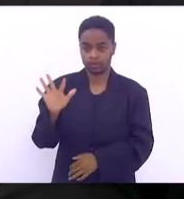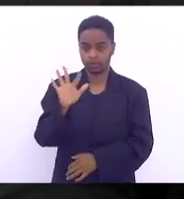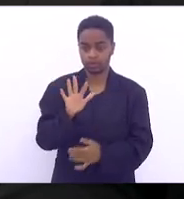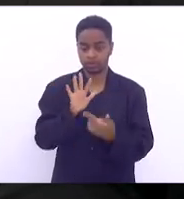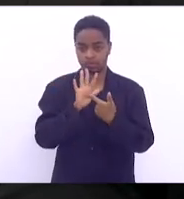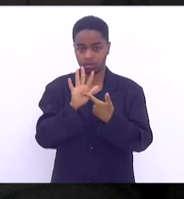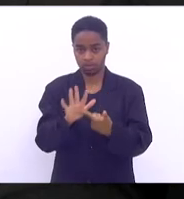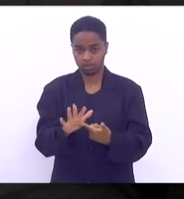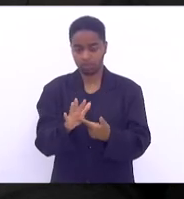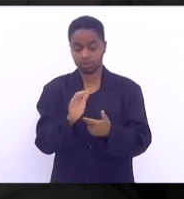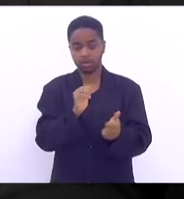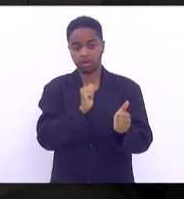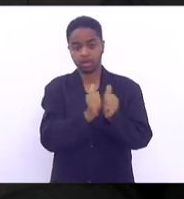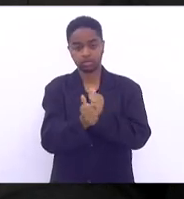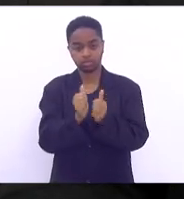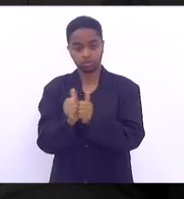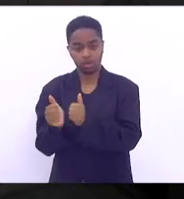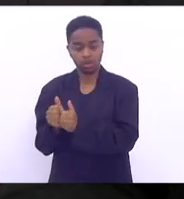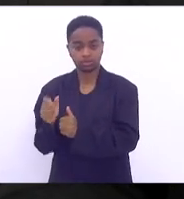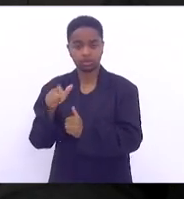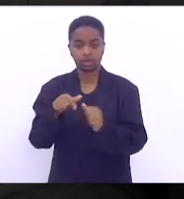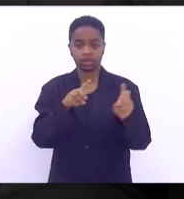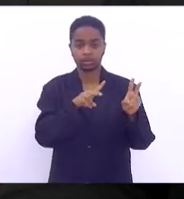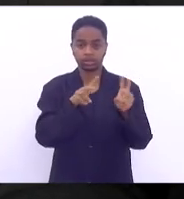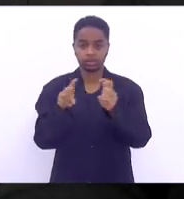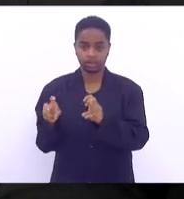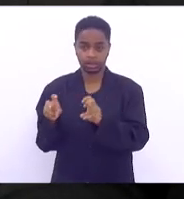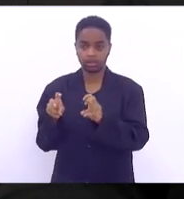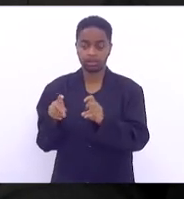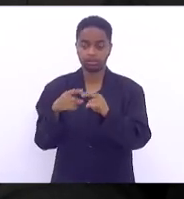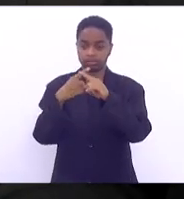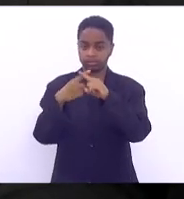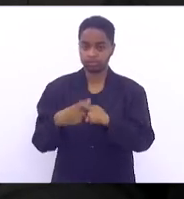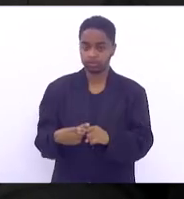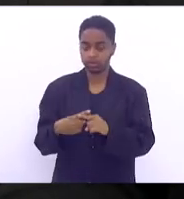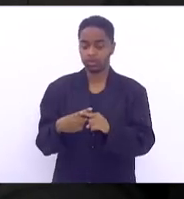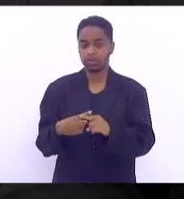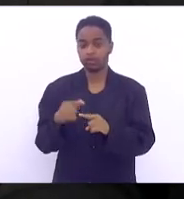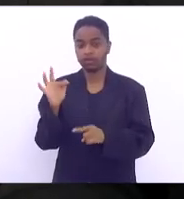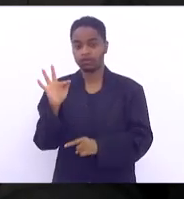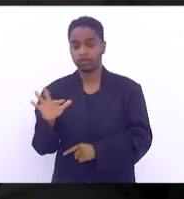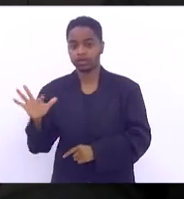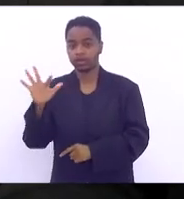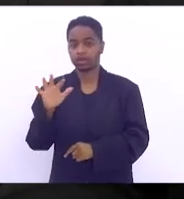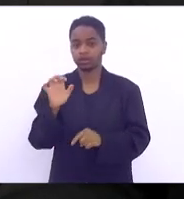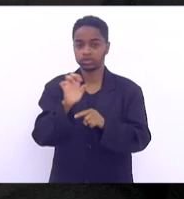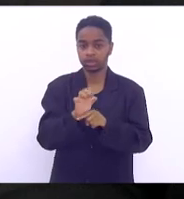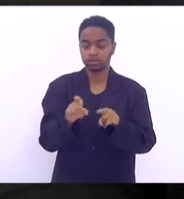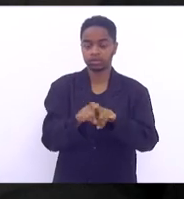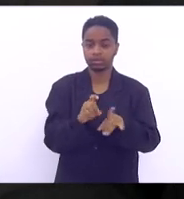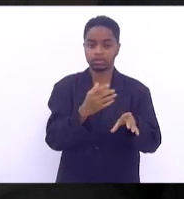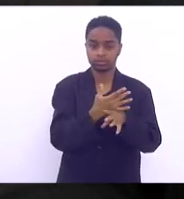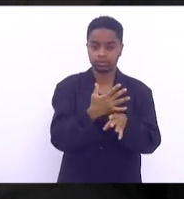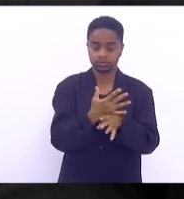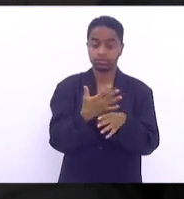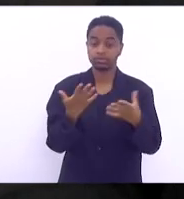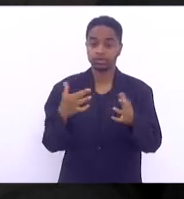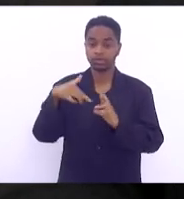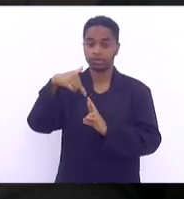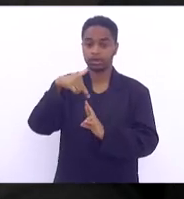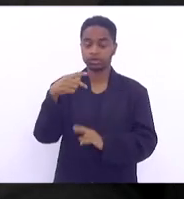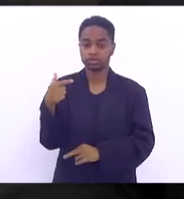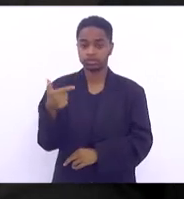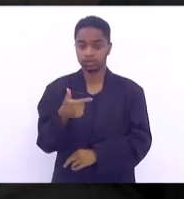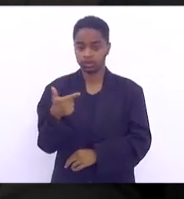que o desporto é um assunto de competência concorrente entre governo federal, estados e municípios. E o parágrafo